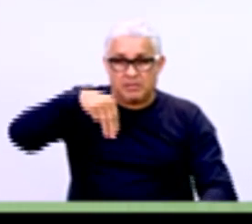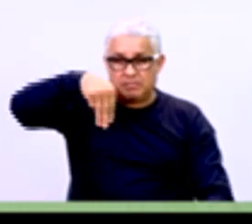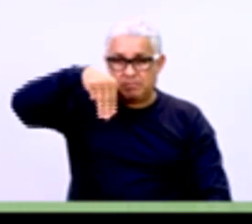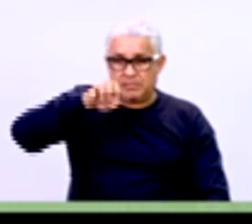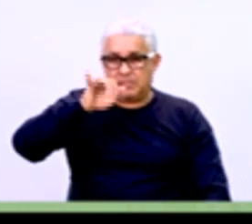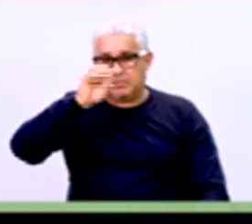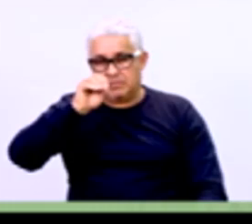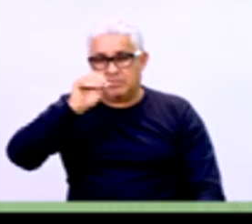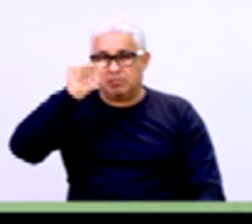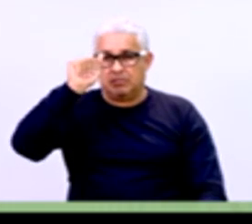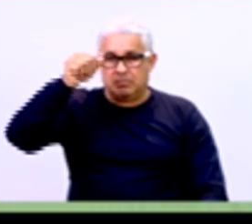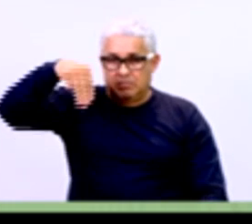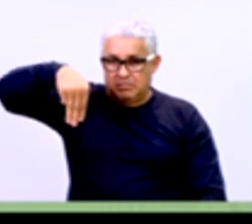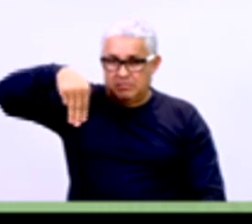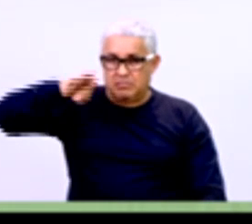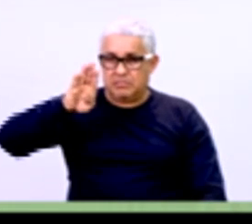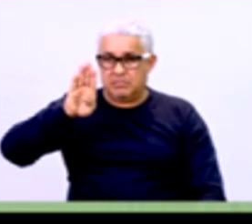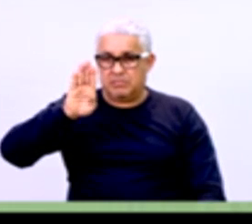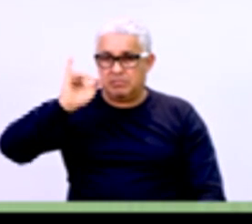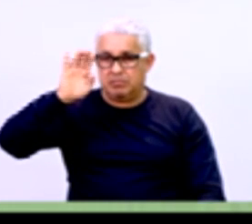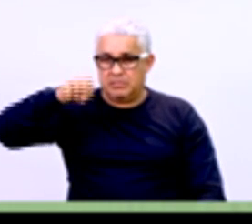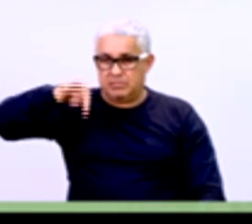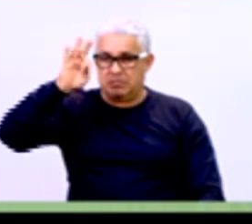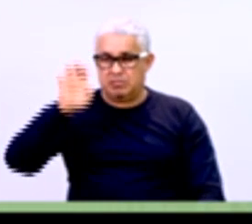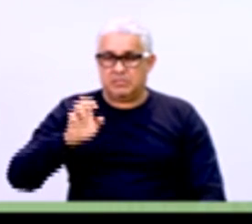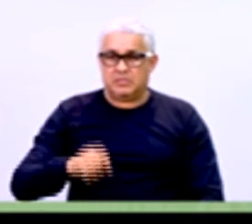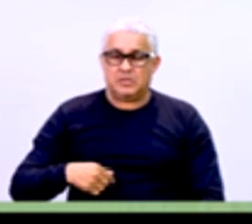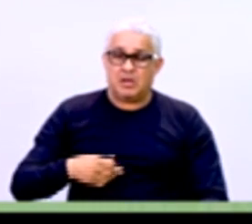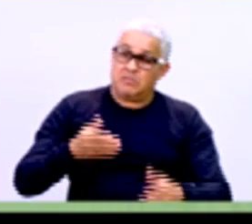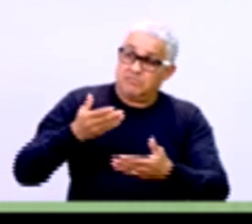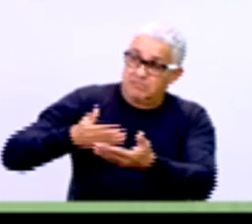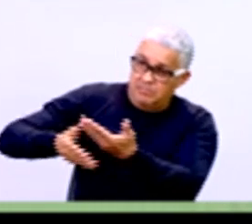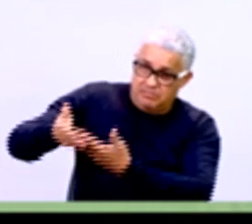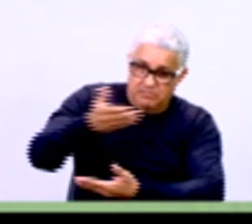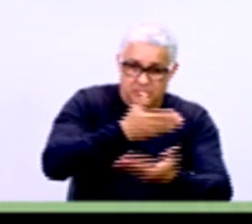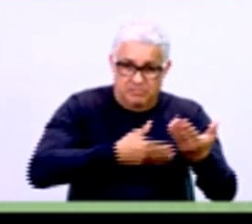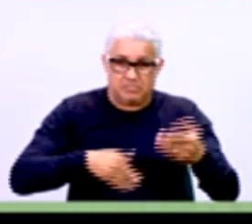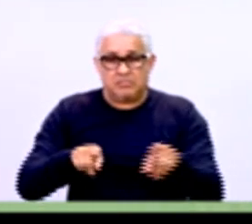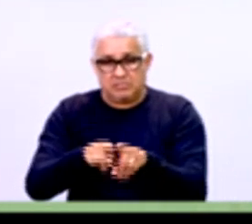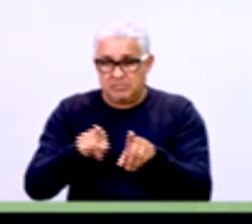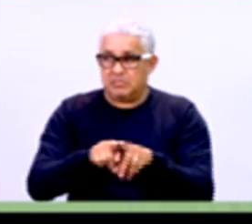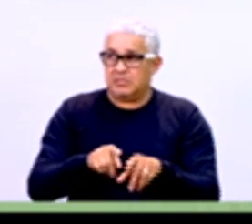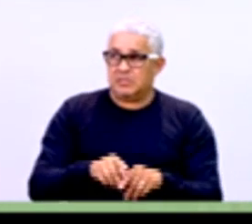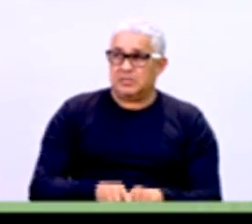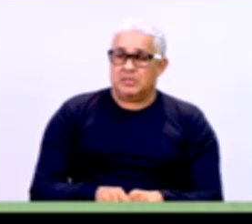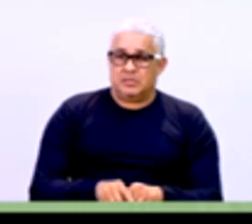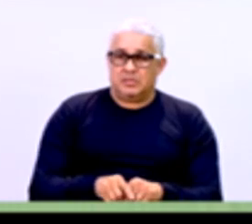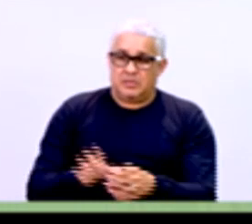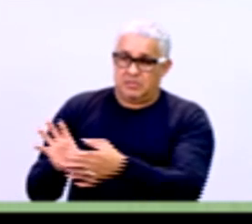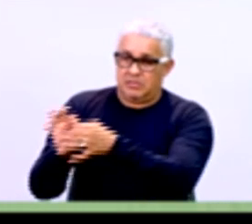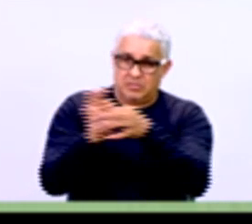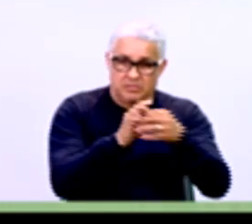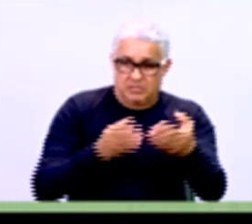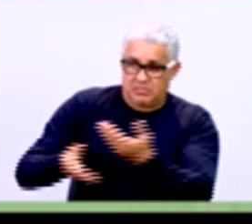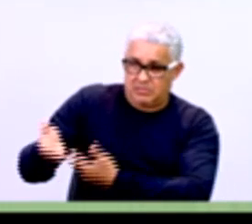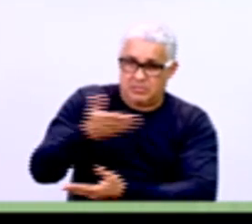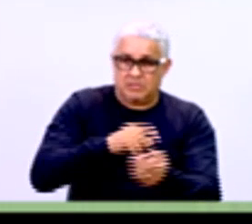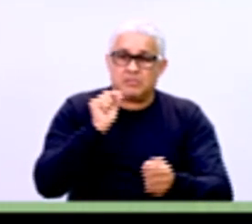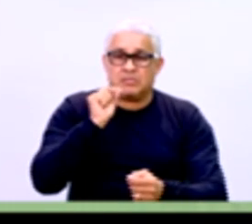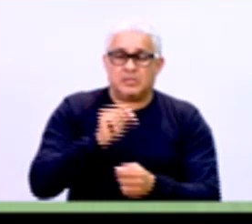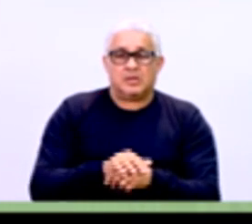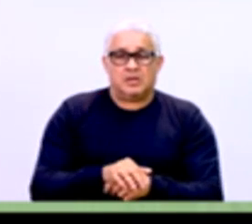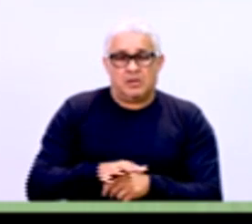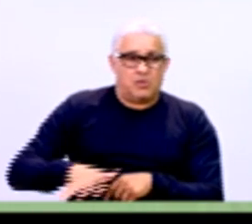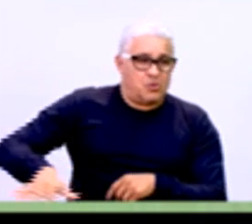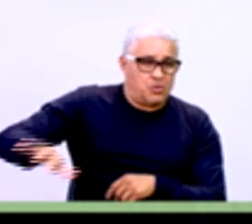A interação que eles colocam aqui, tanto a lei quanto o professor coloca, a interação de elementos, nada mais é do que isso,